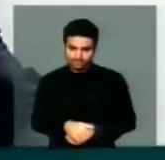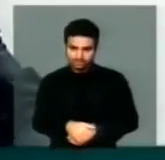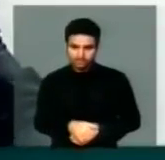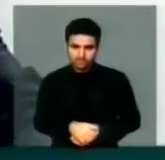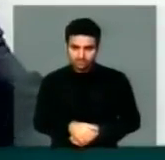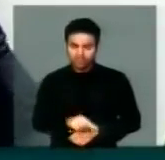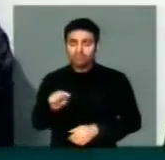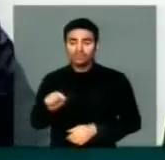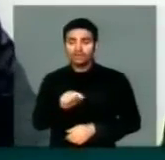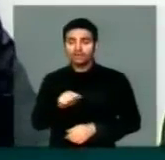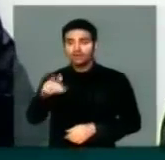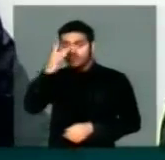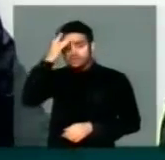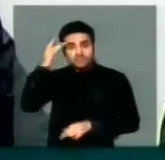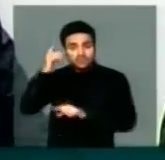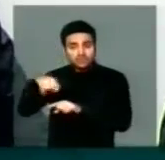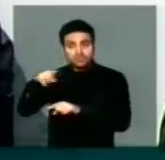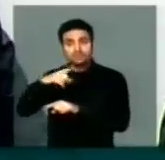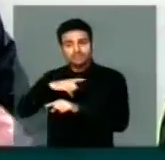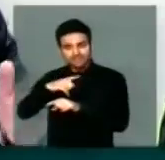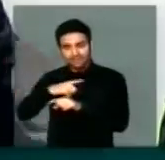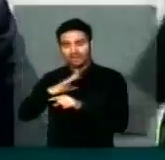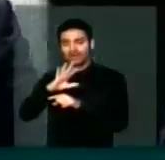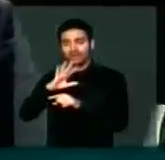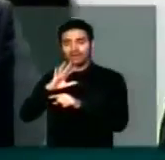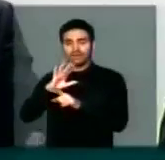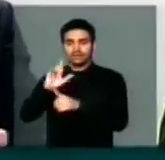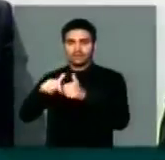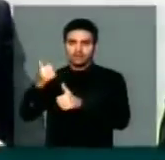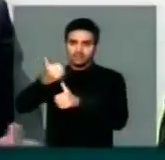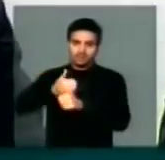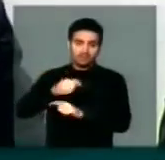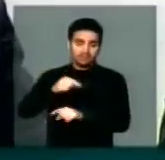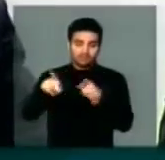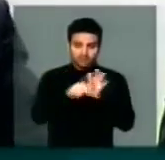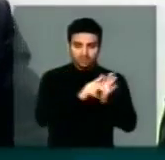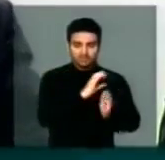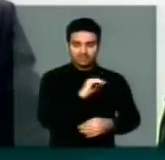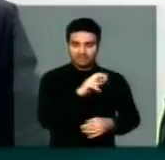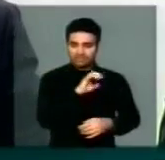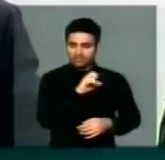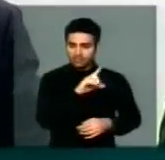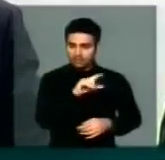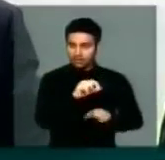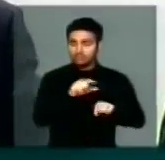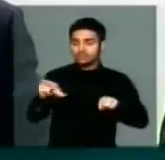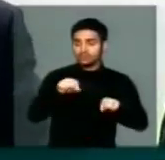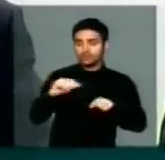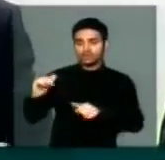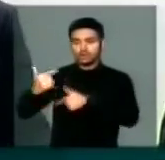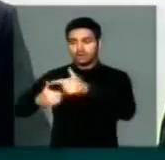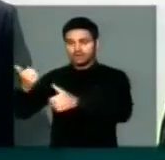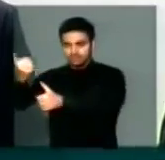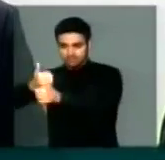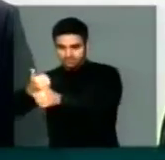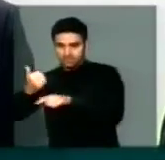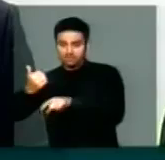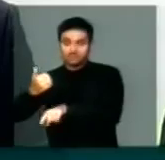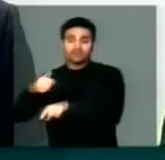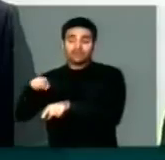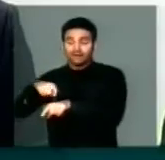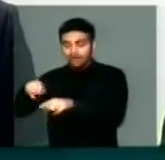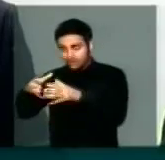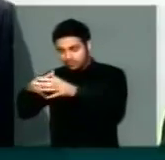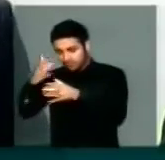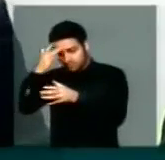que são as pessoas que estão elencadas no cargo que ele nomeou e que supostamente estariam envolvidos no aluguel dessa